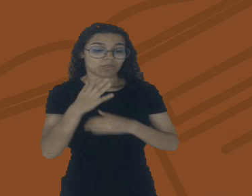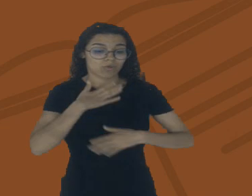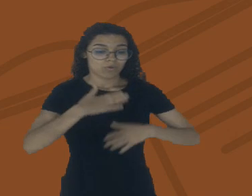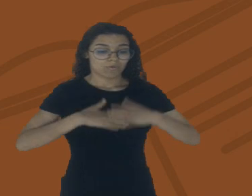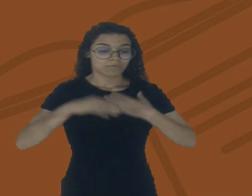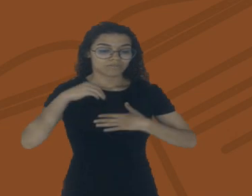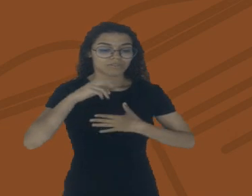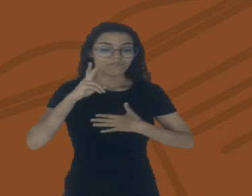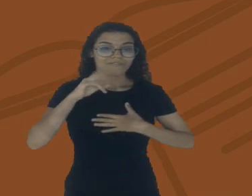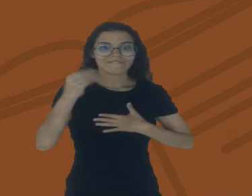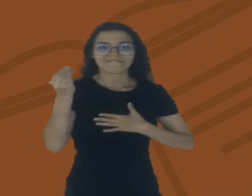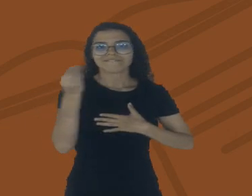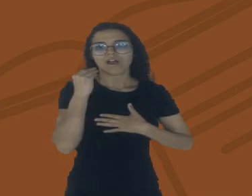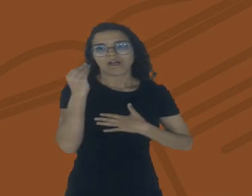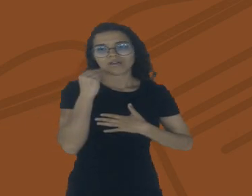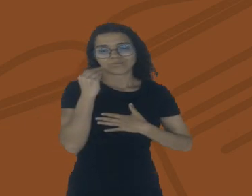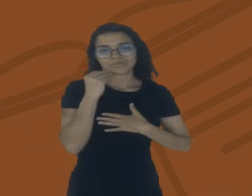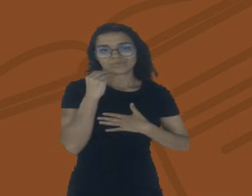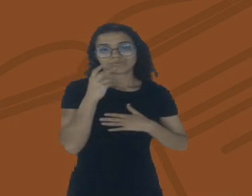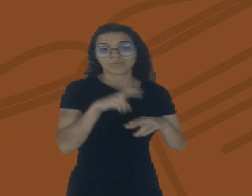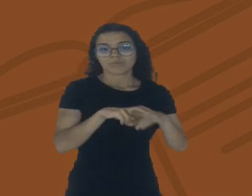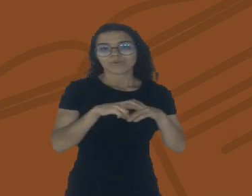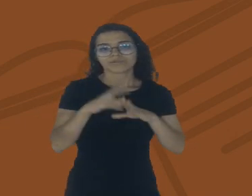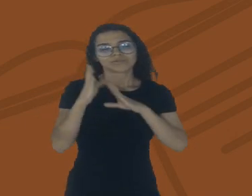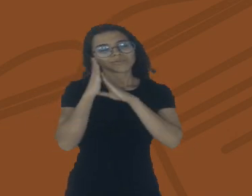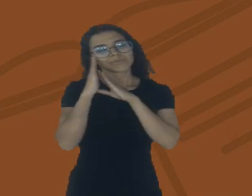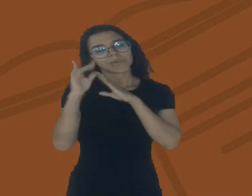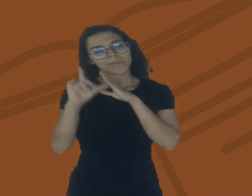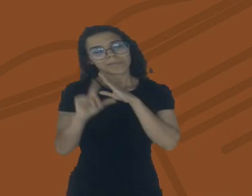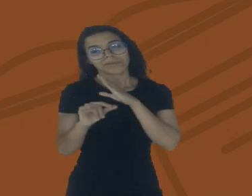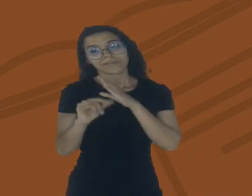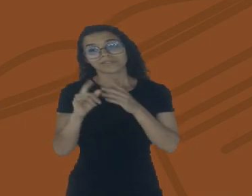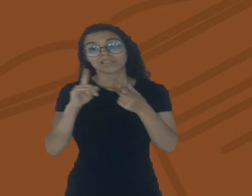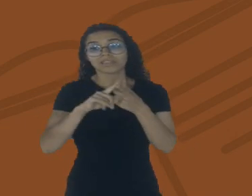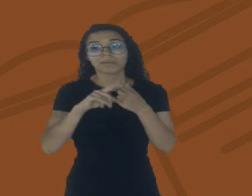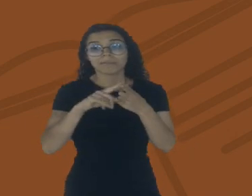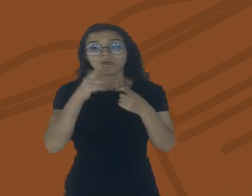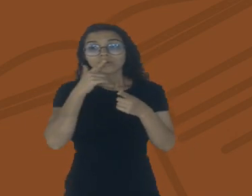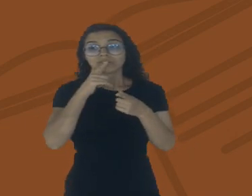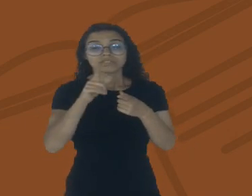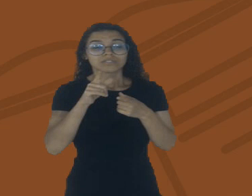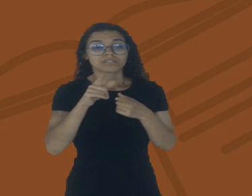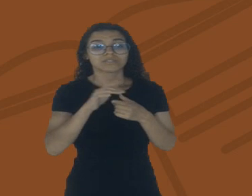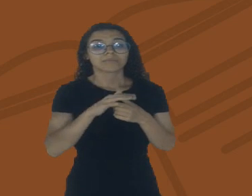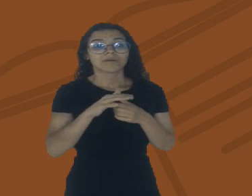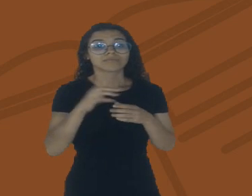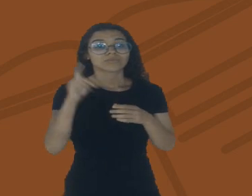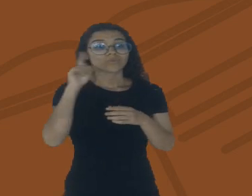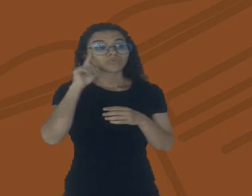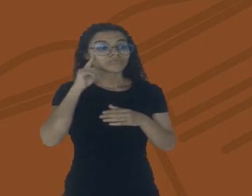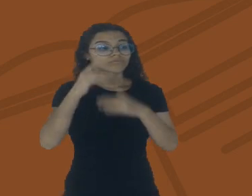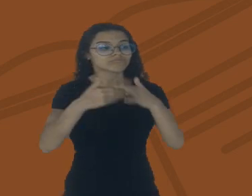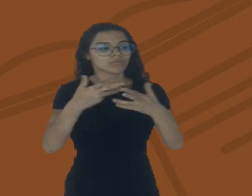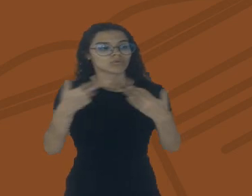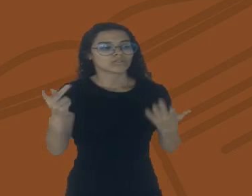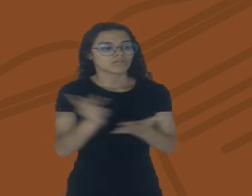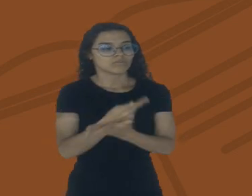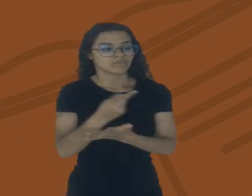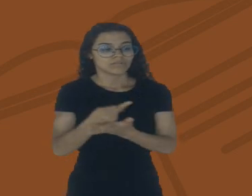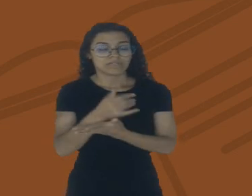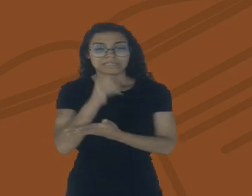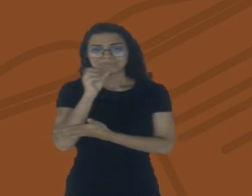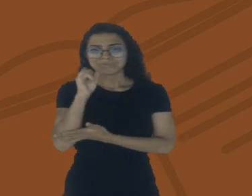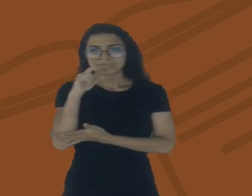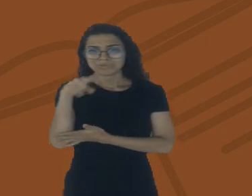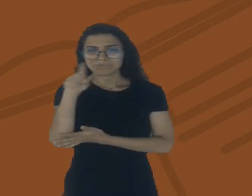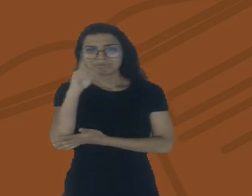desenvolvimento. E a capacidade de lidar com altos e baixos no dia a dia. Porque imagina, você não dorme direito. Chega no ambiente de trabalho